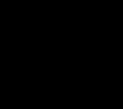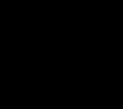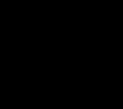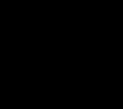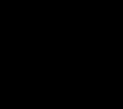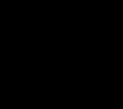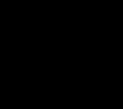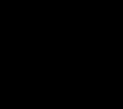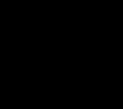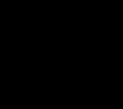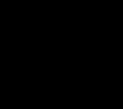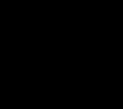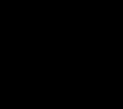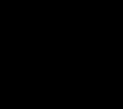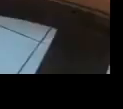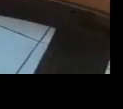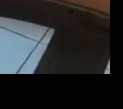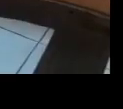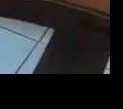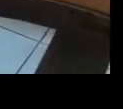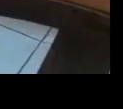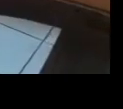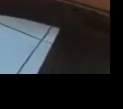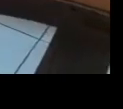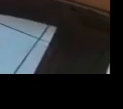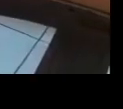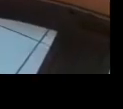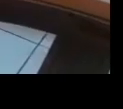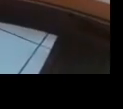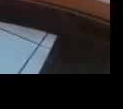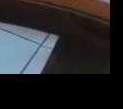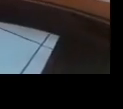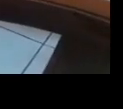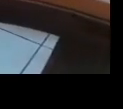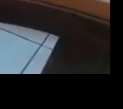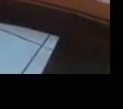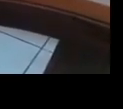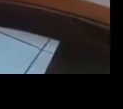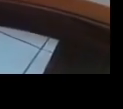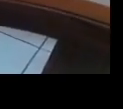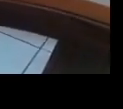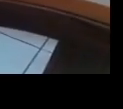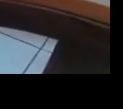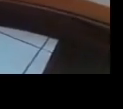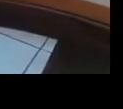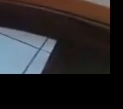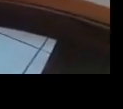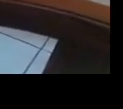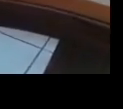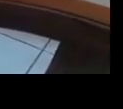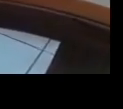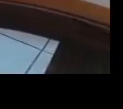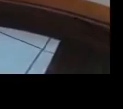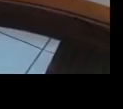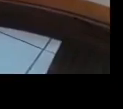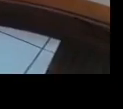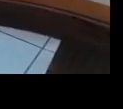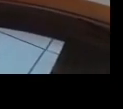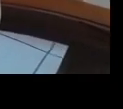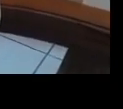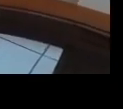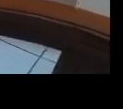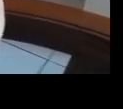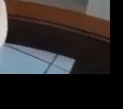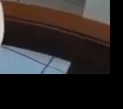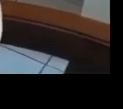você brilhar. O vagalume. Conta-se que uma serpente